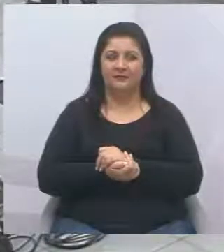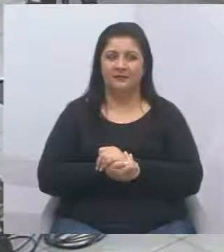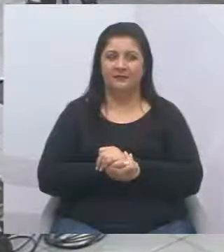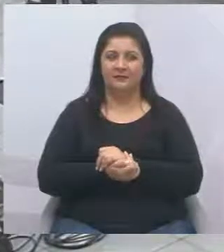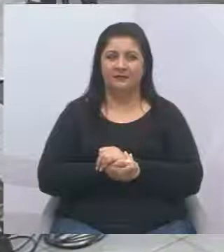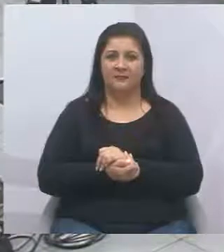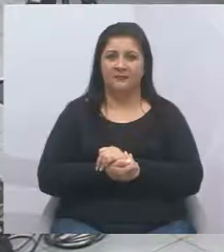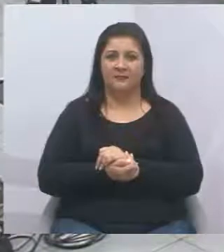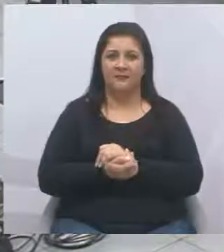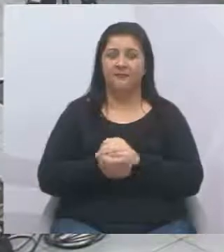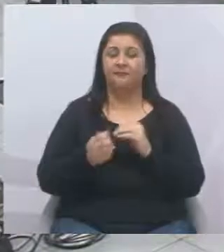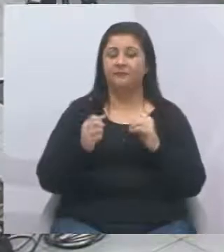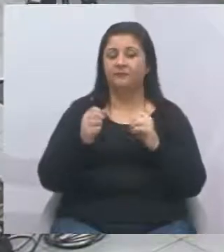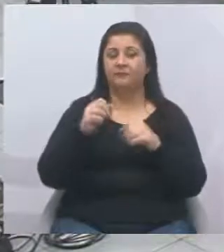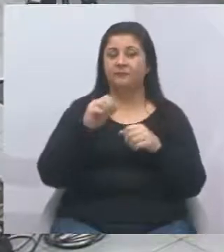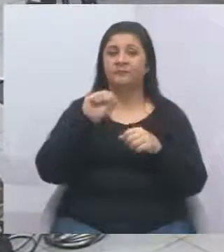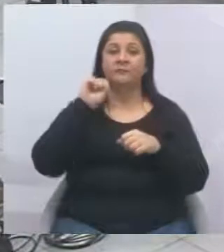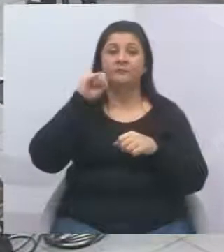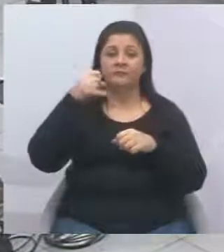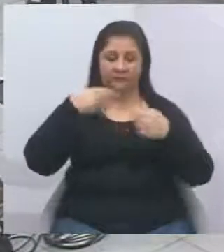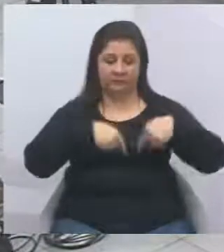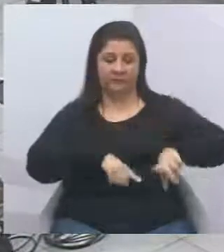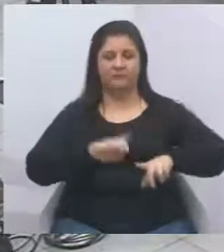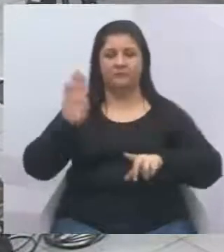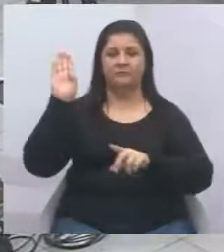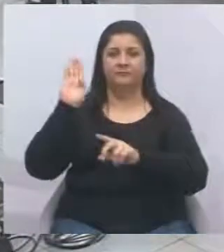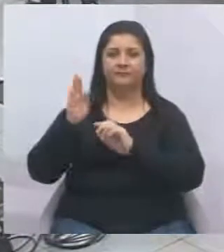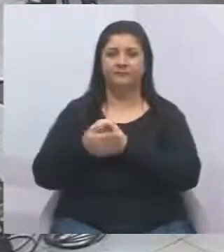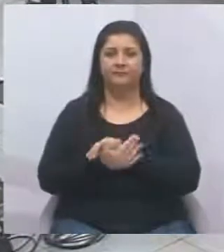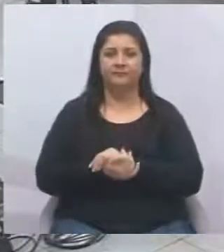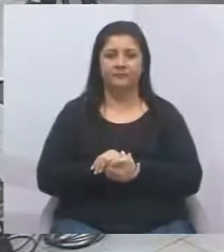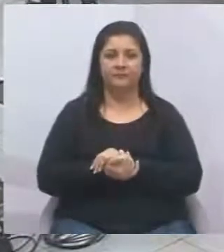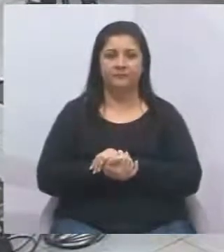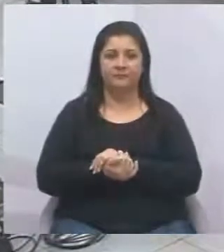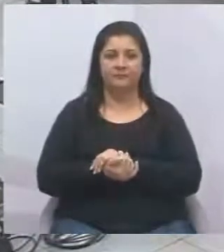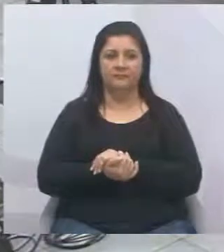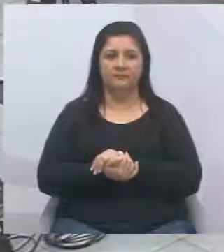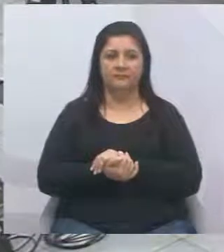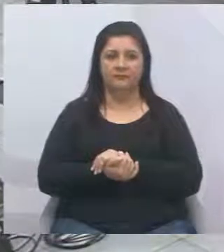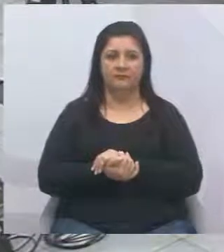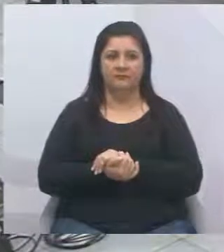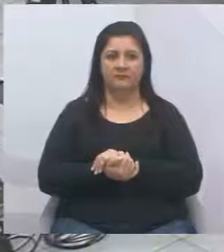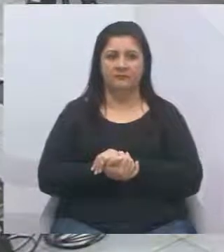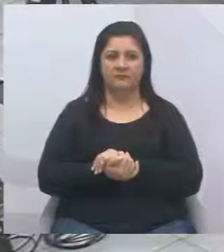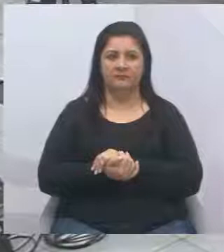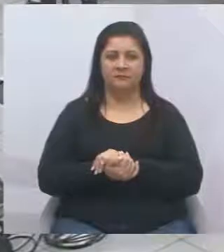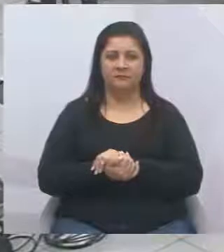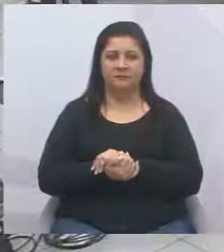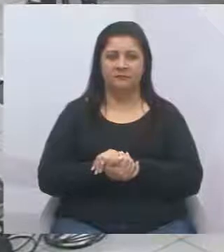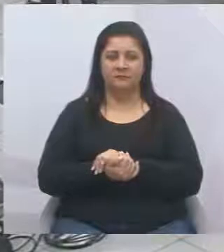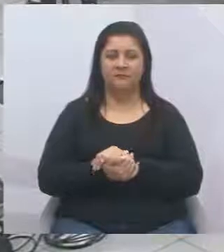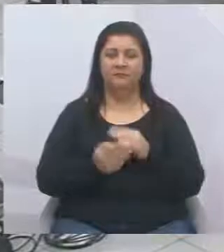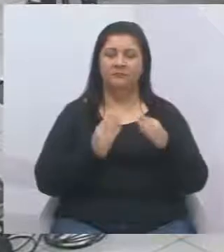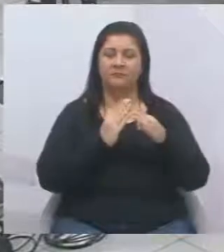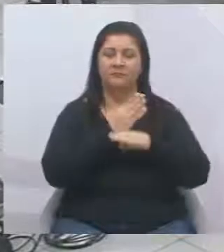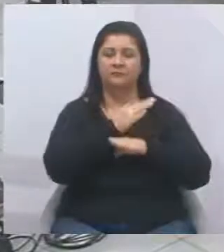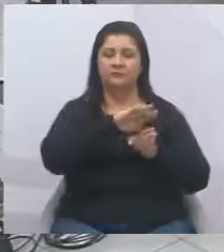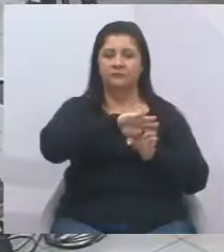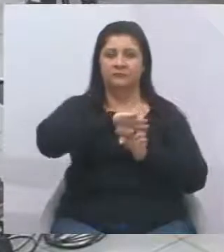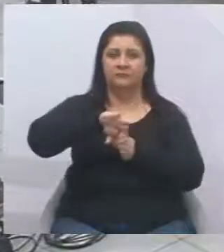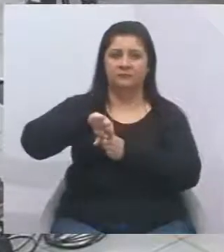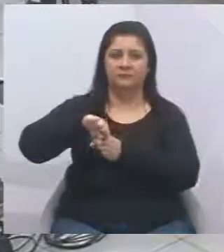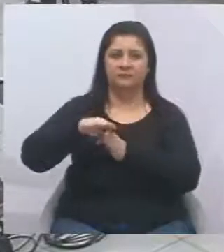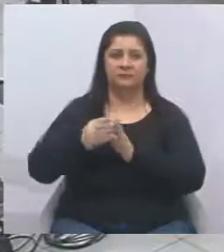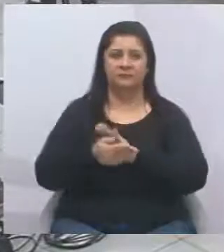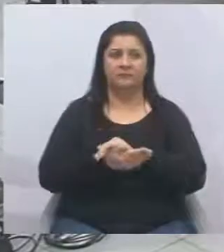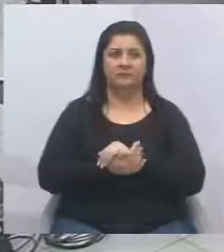Pedido de informação está em votação. Os contrários, por favor, se manifestem levantando os braços. Pedido de informação aprovado. Próximo pedido de